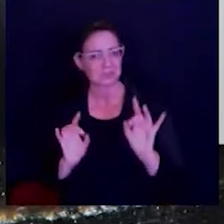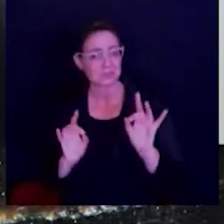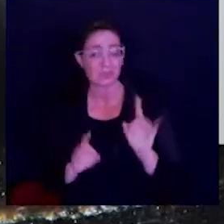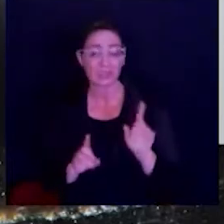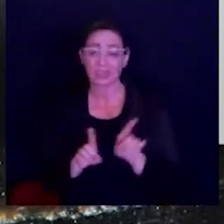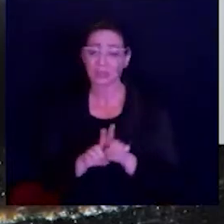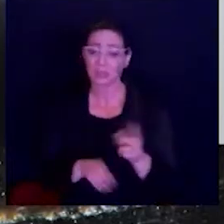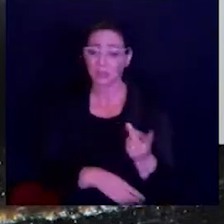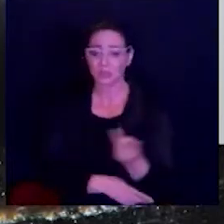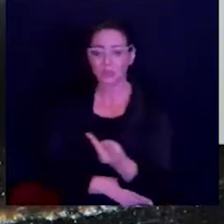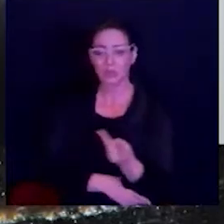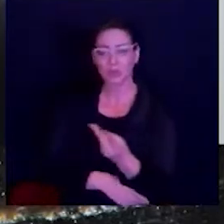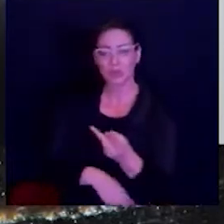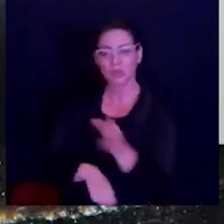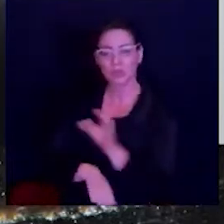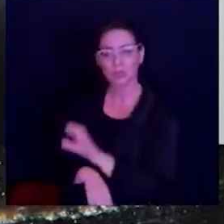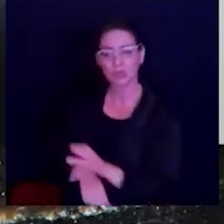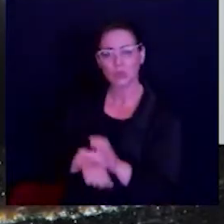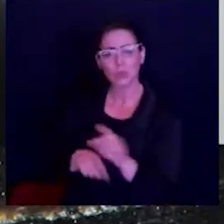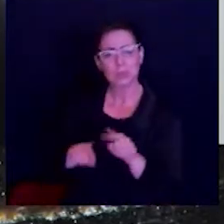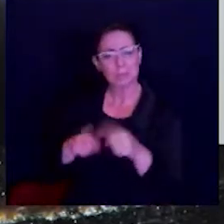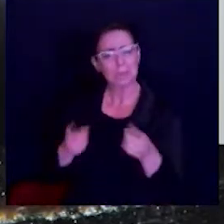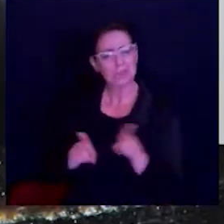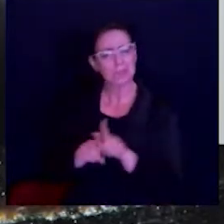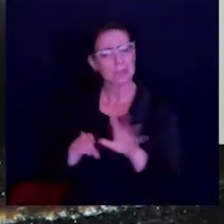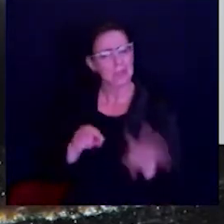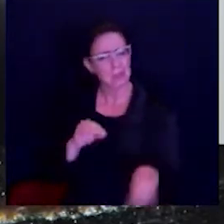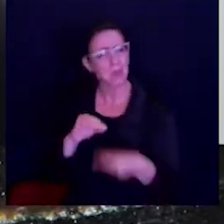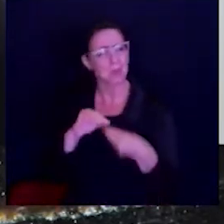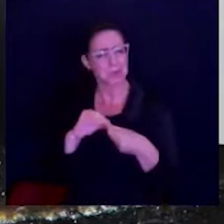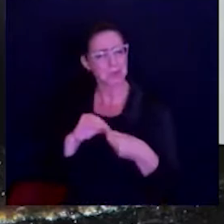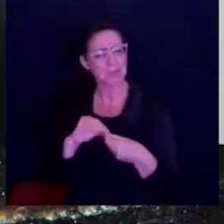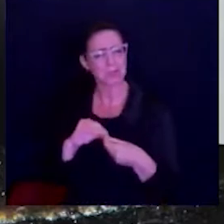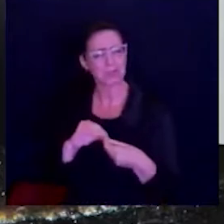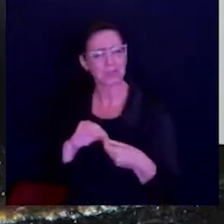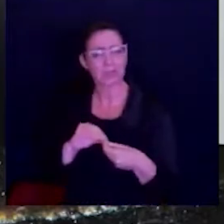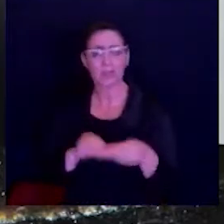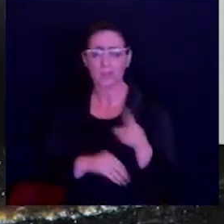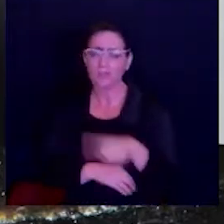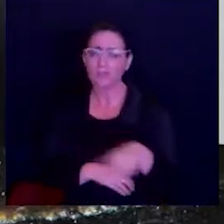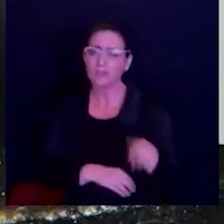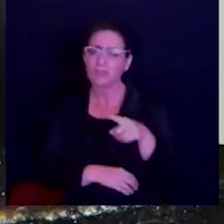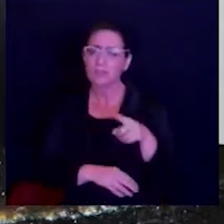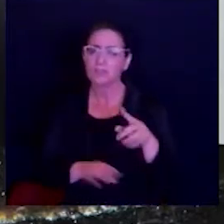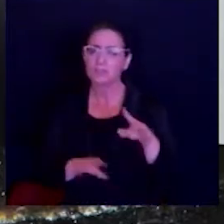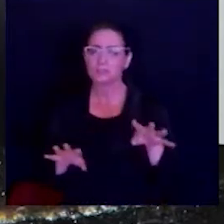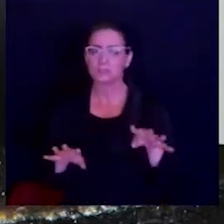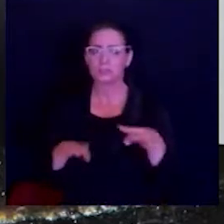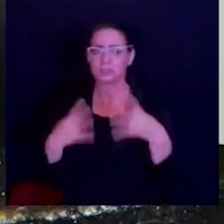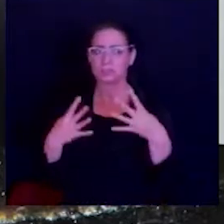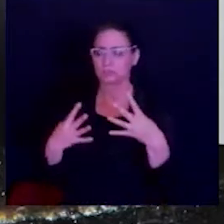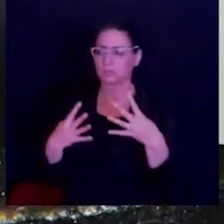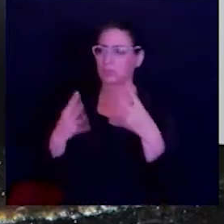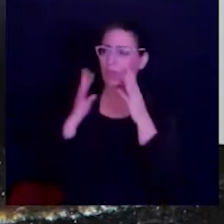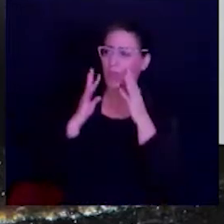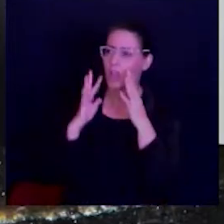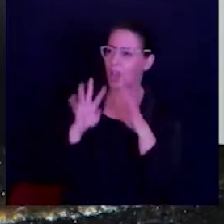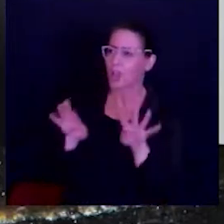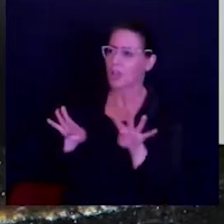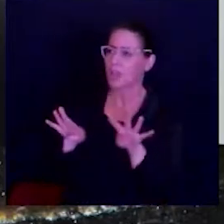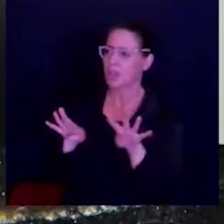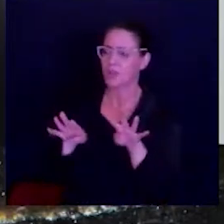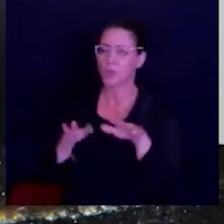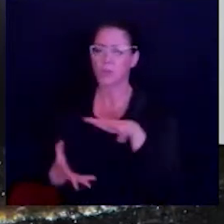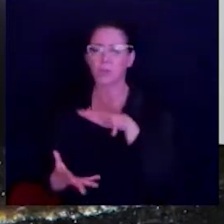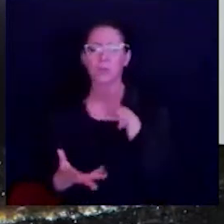dois cursos distintos, mas complementares. Quando vocês param e olham o mundo agora, qual